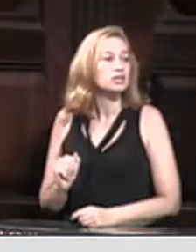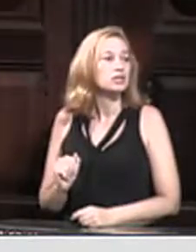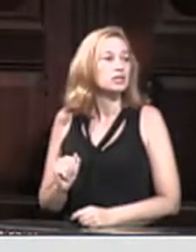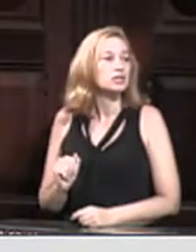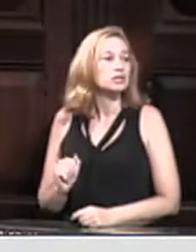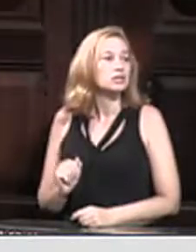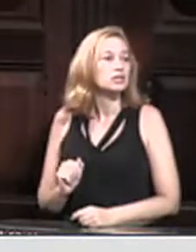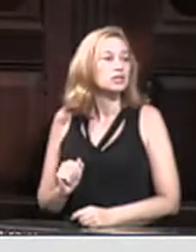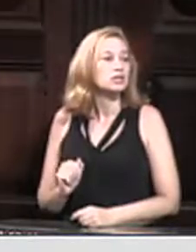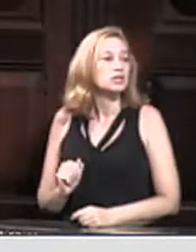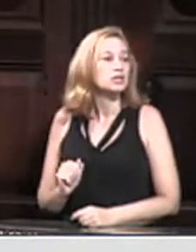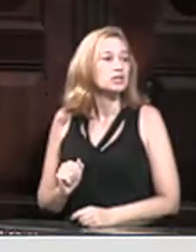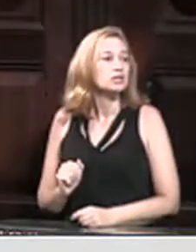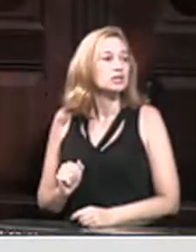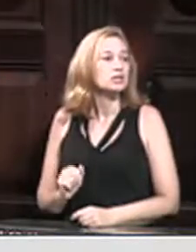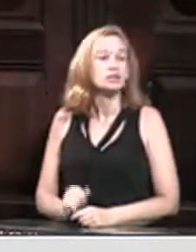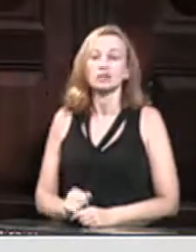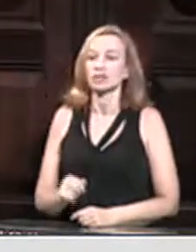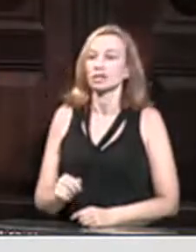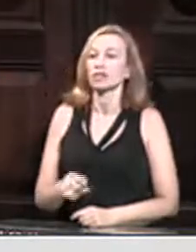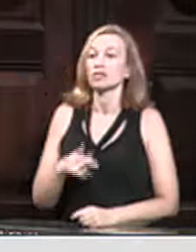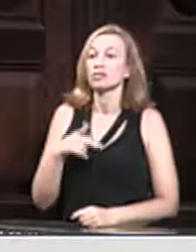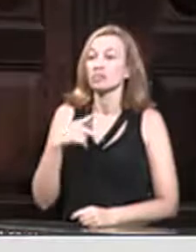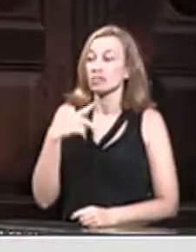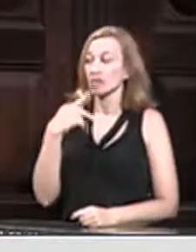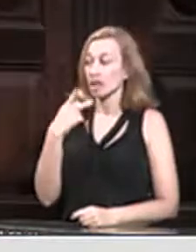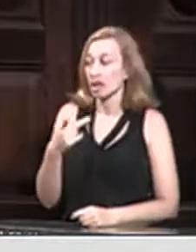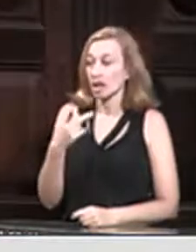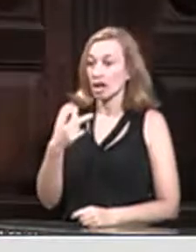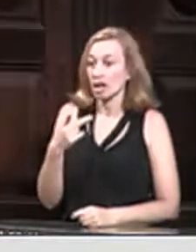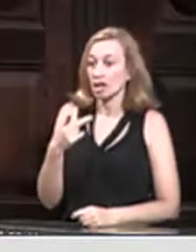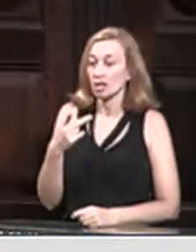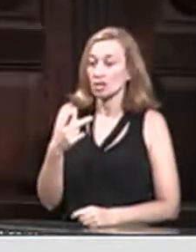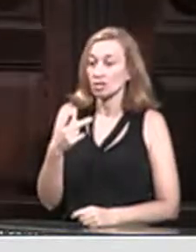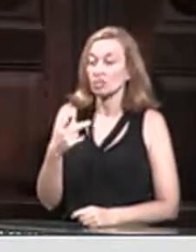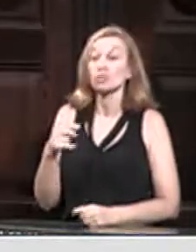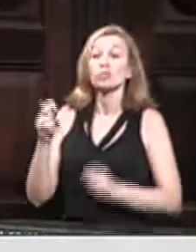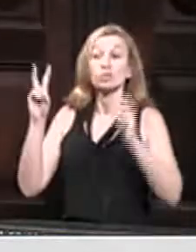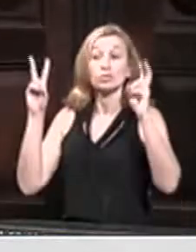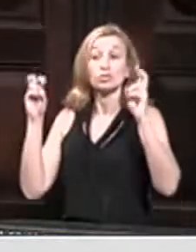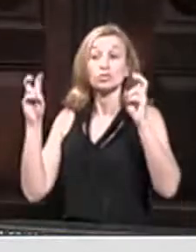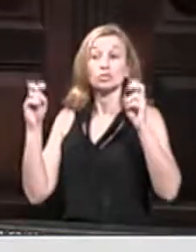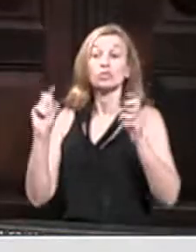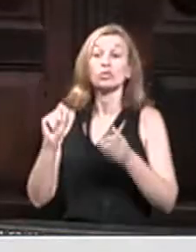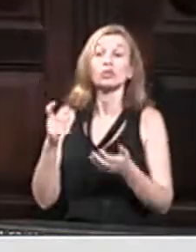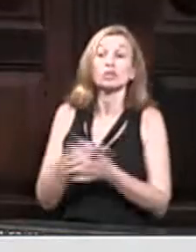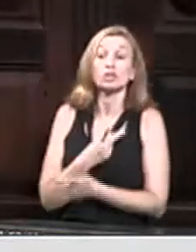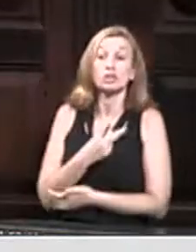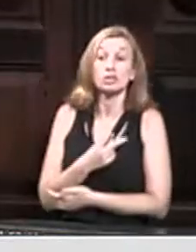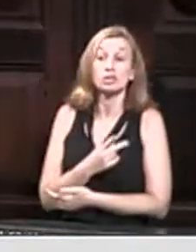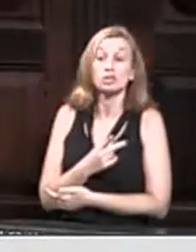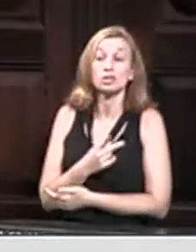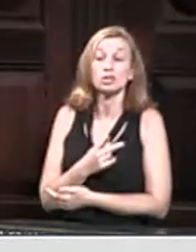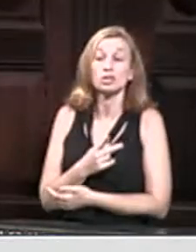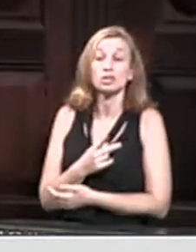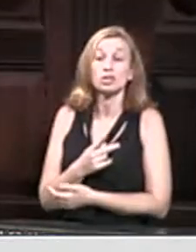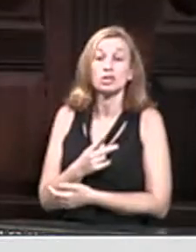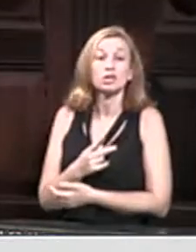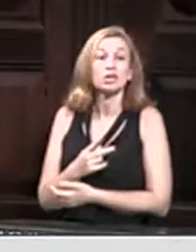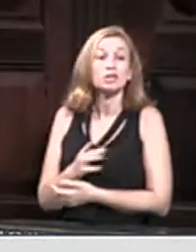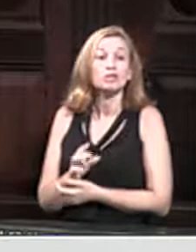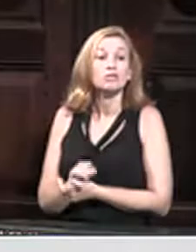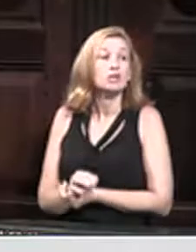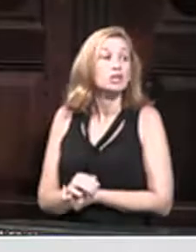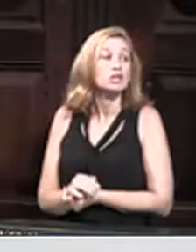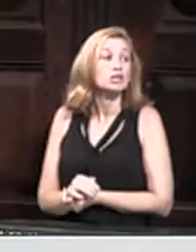Admitir tal iniciativa significa abrir mão do Estado democrático de